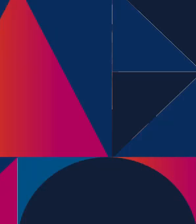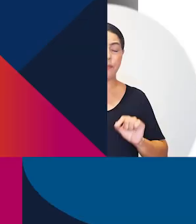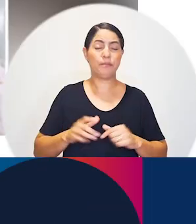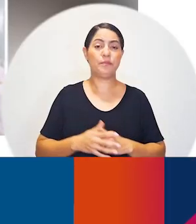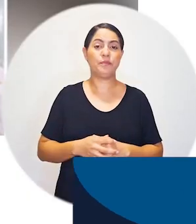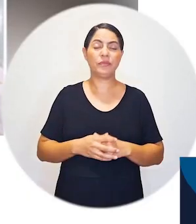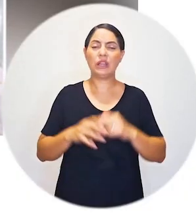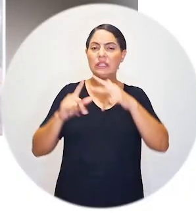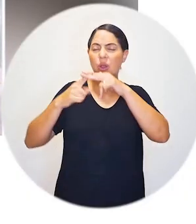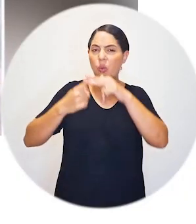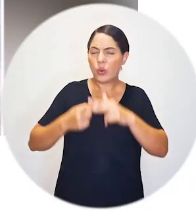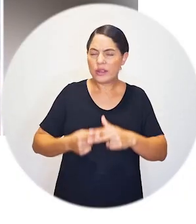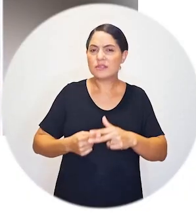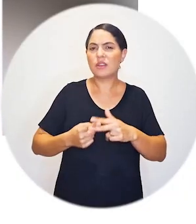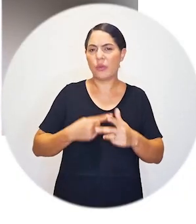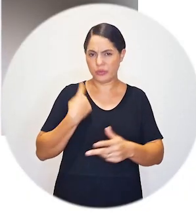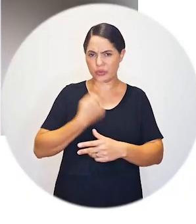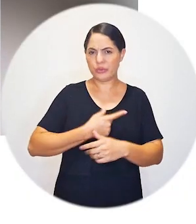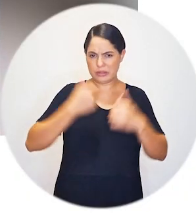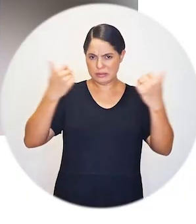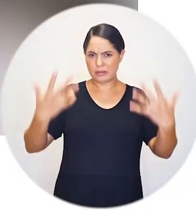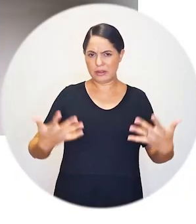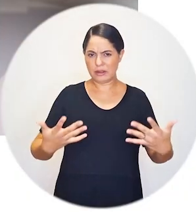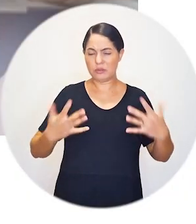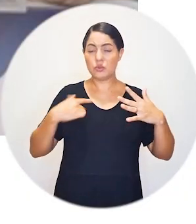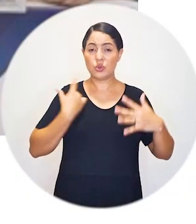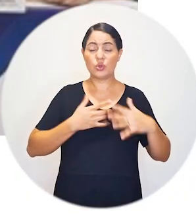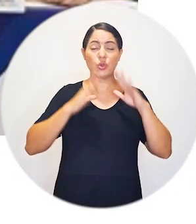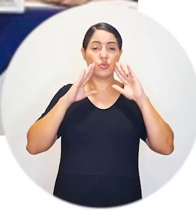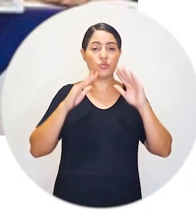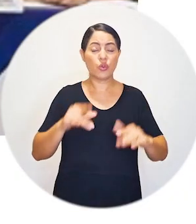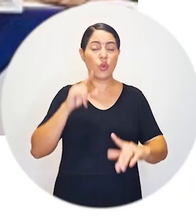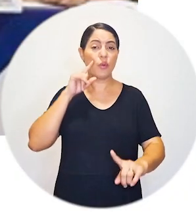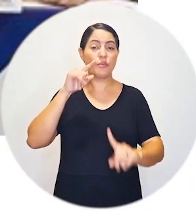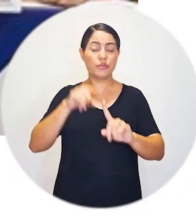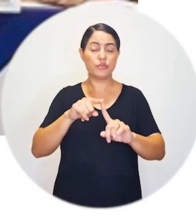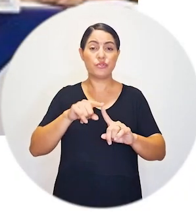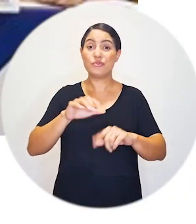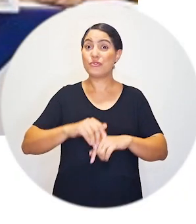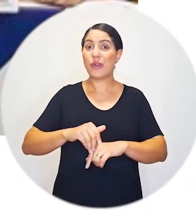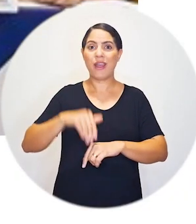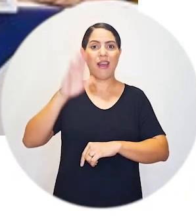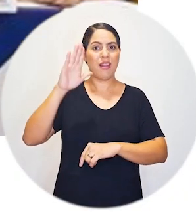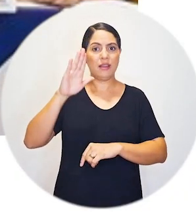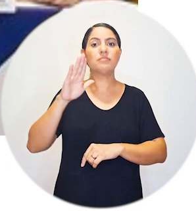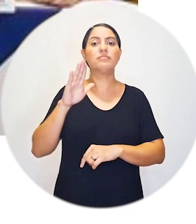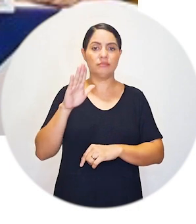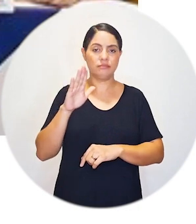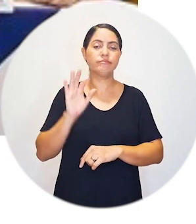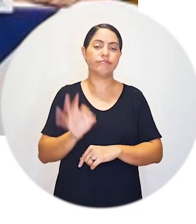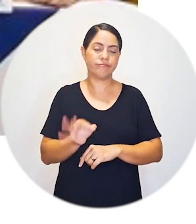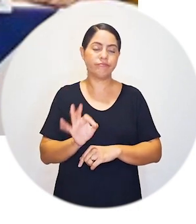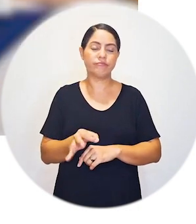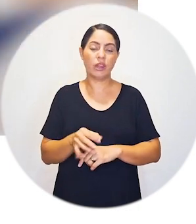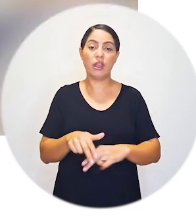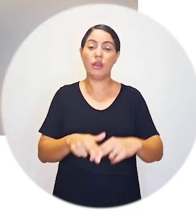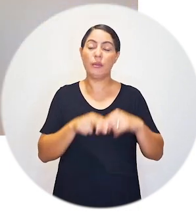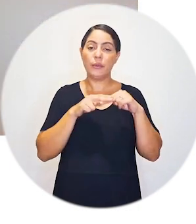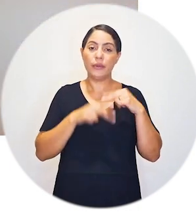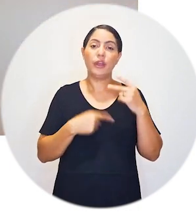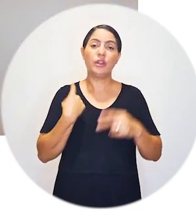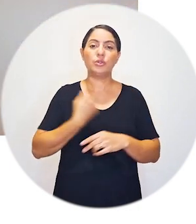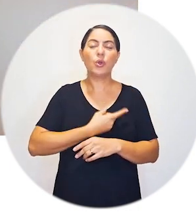correção, que a gente também teve como foco e objetivo, foi além, um pouquinho além, né? A